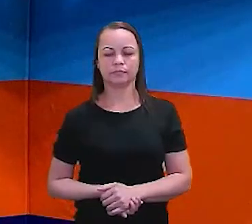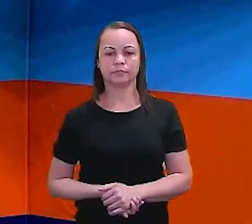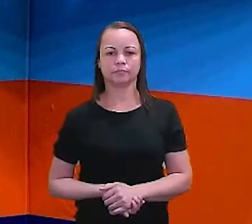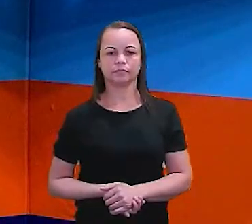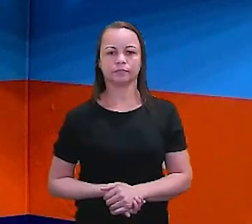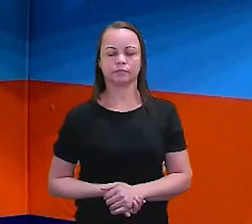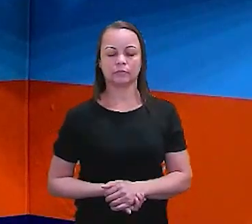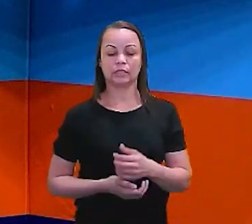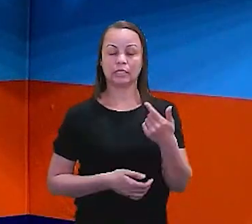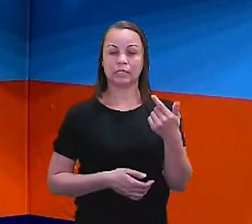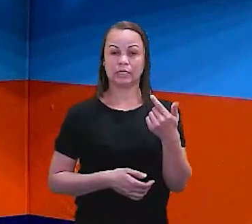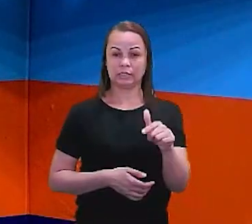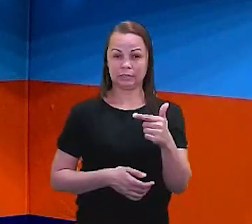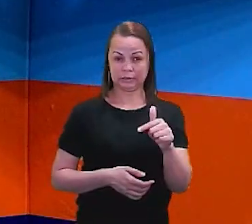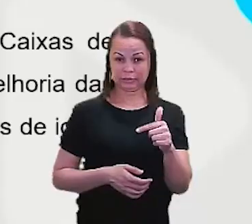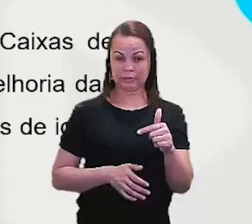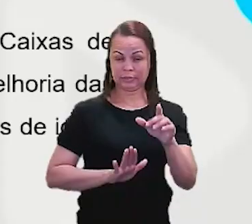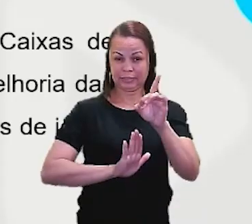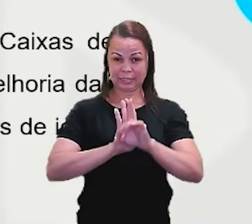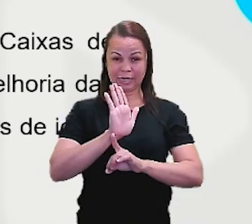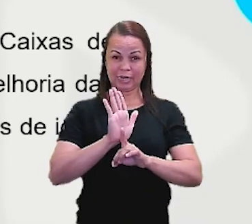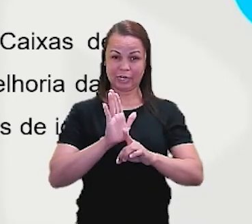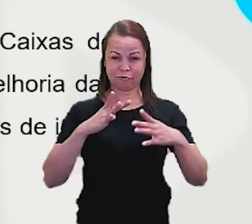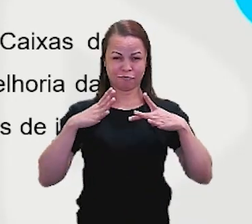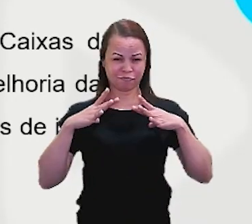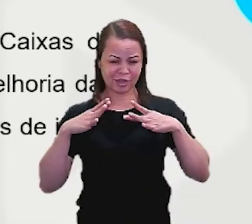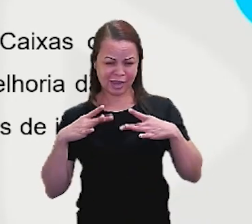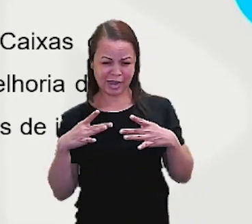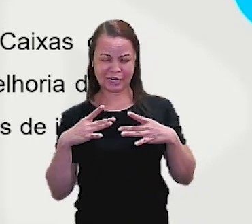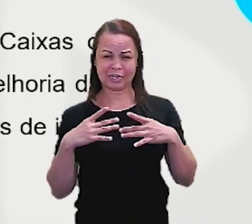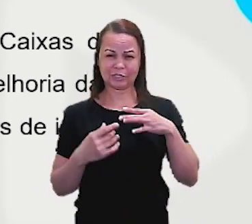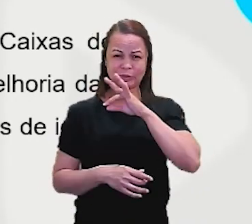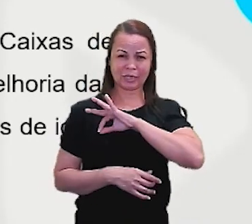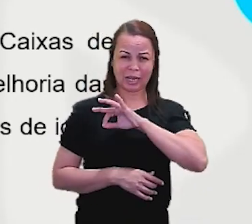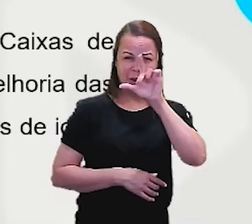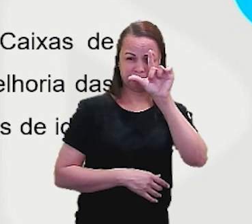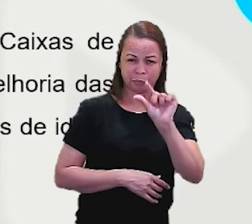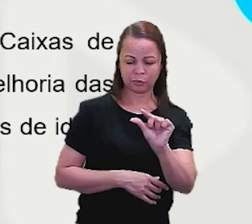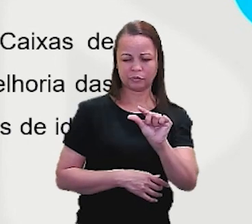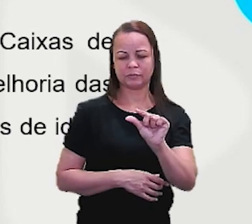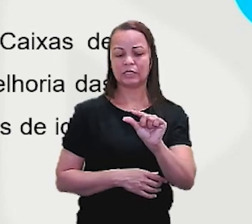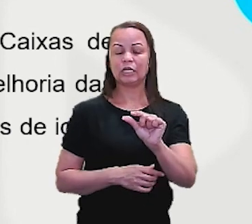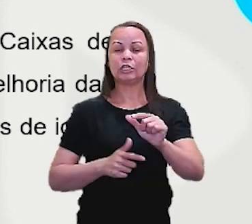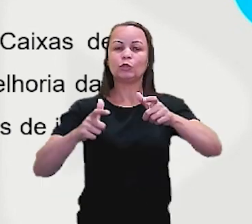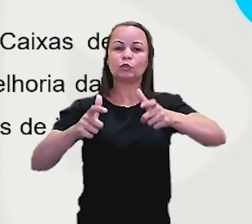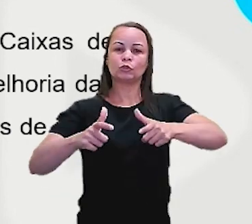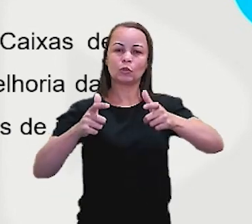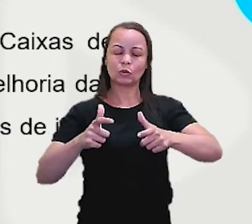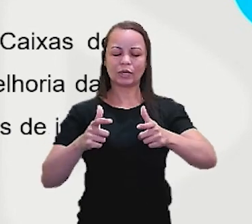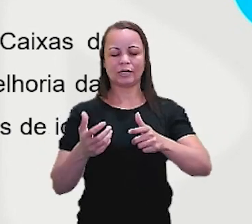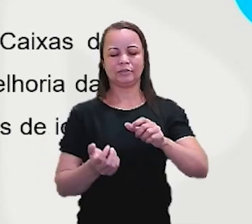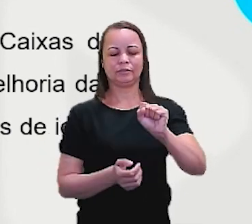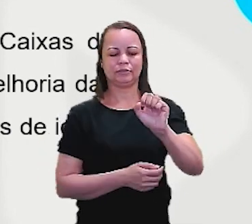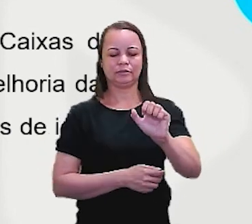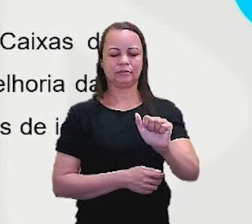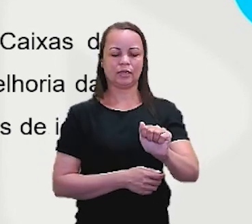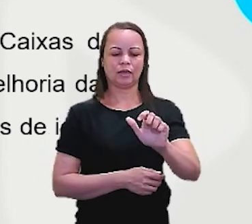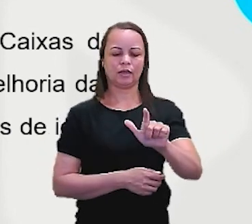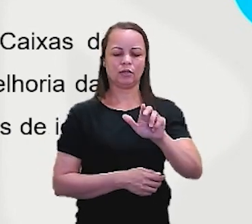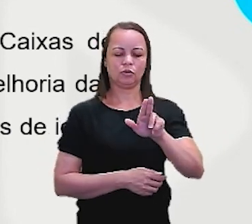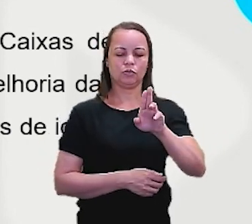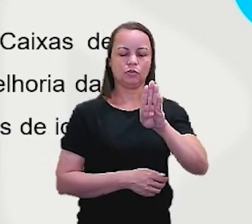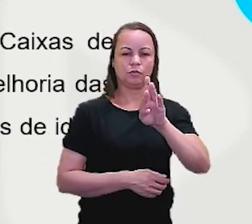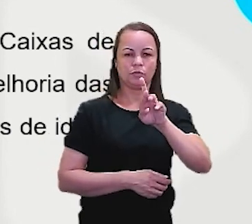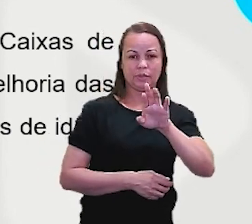Não havia direito às férias, os salários eram extremamente baixíssimos e as instalações insalubres. Também não era